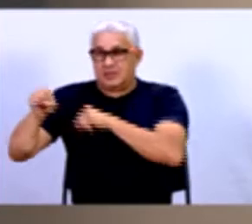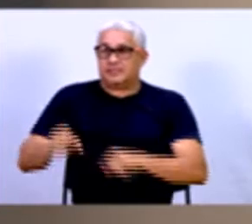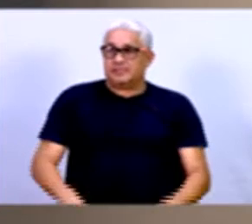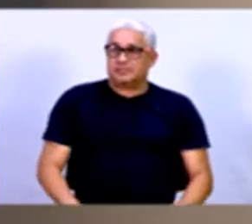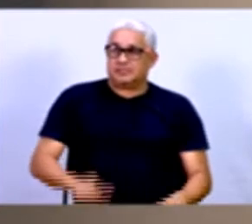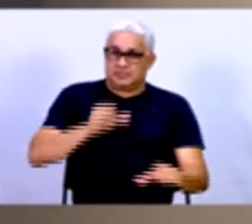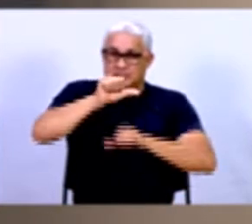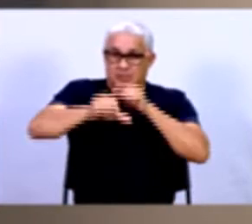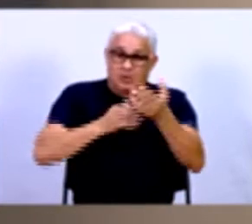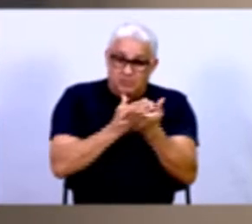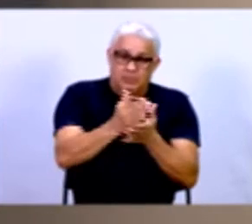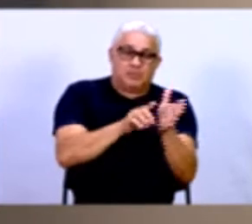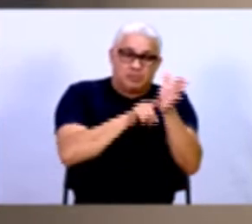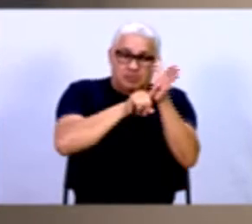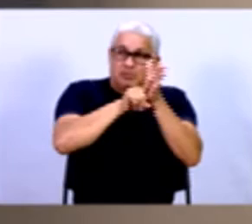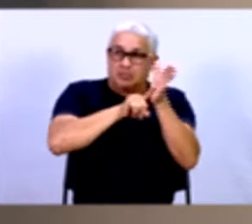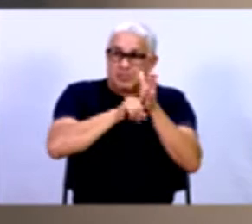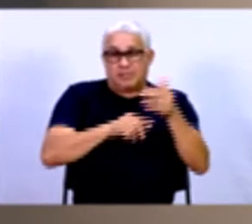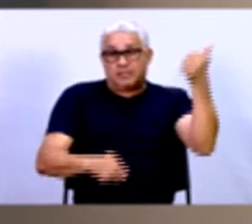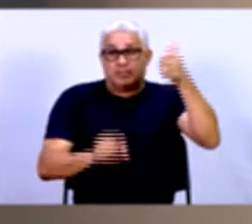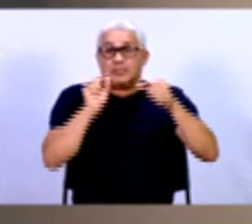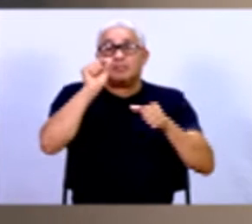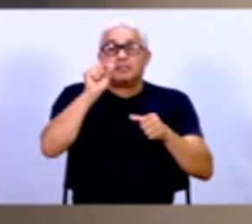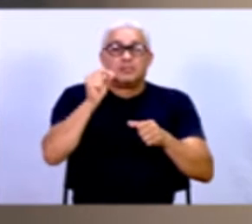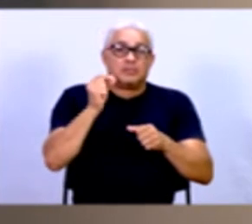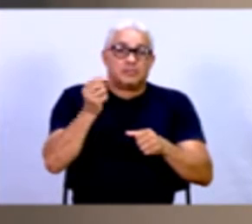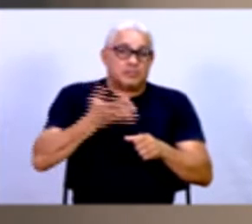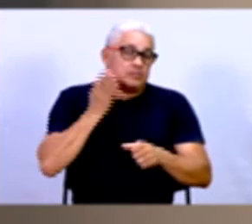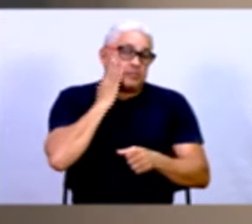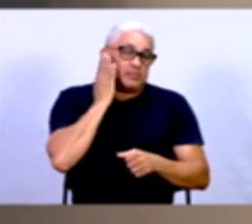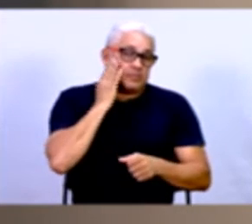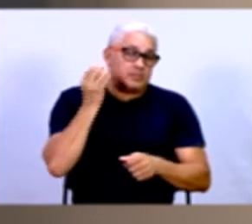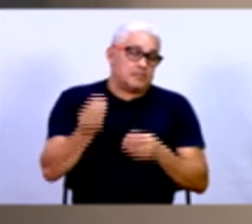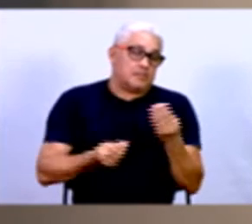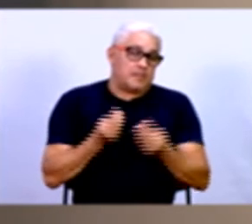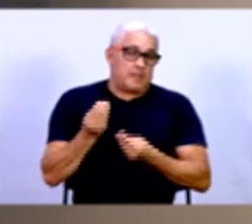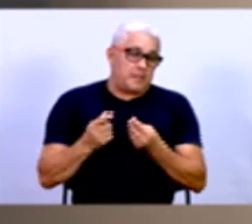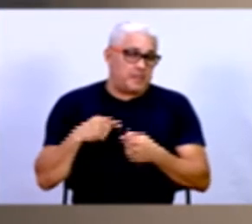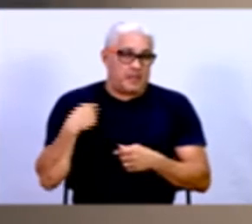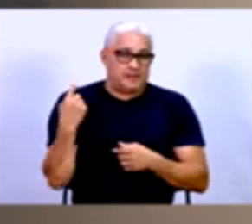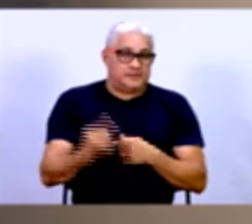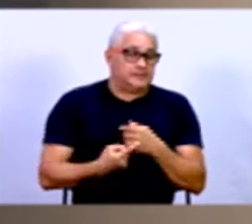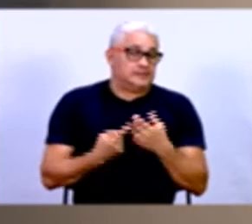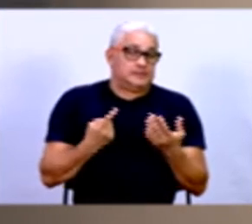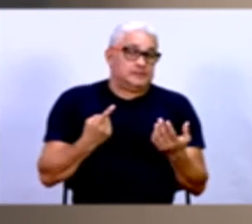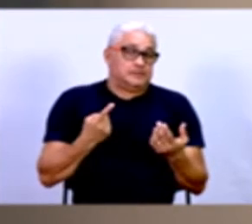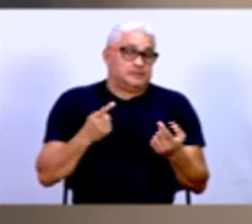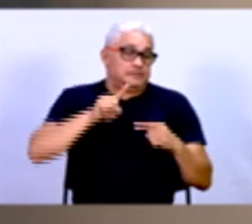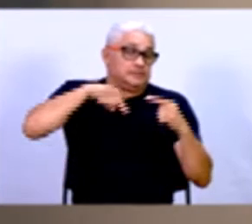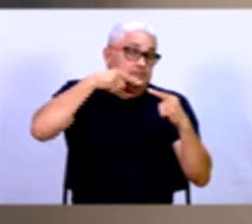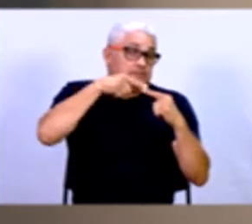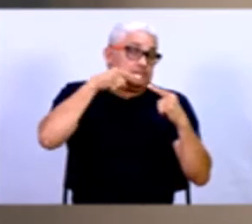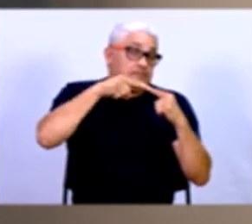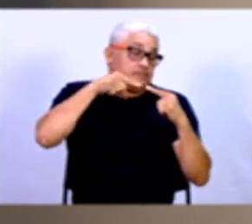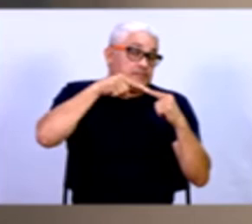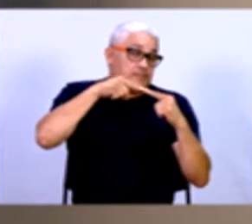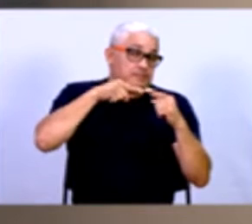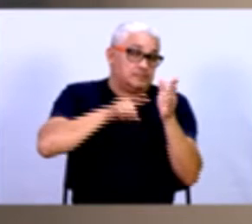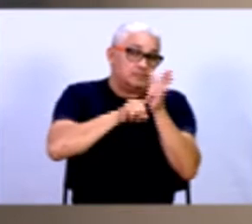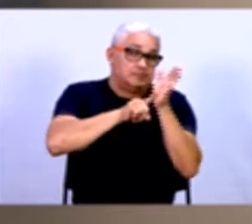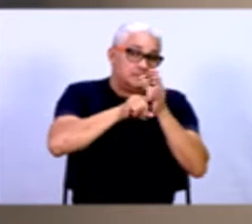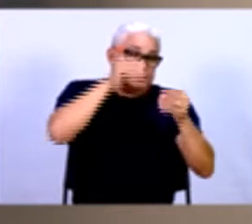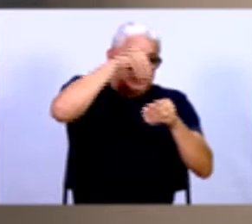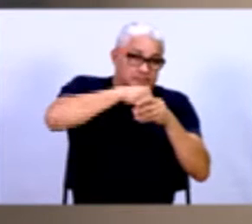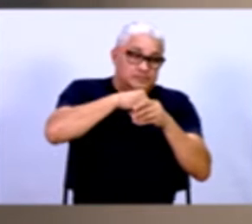uma pesquisa e a gente quer, primeira coisa, o que a gente quer saber? Qual é o nosso intuito da pesquisa? Qual é o nosso objetivo? Dentro